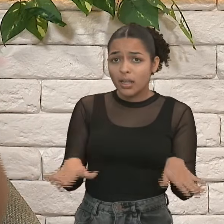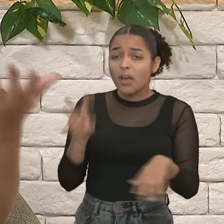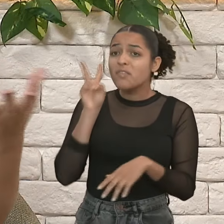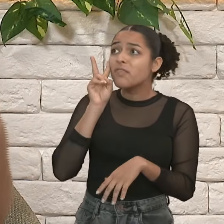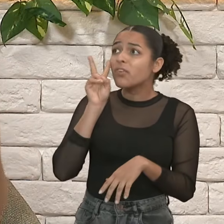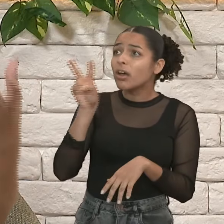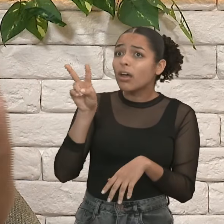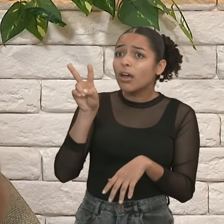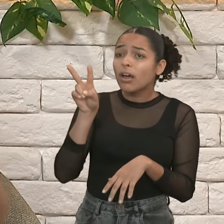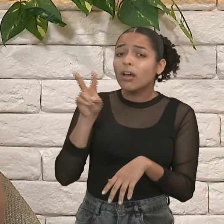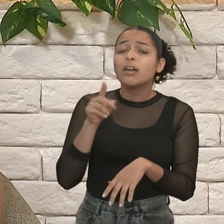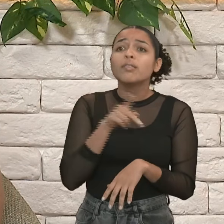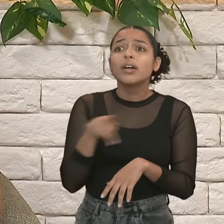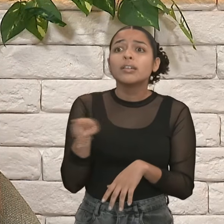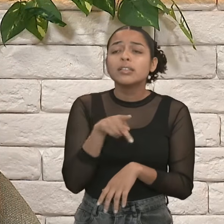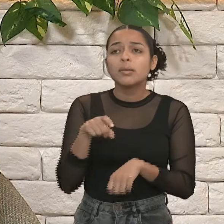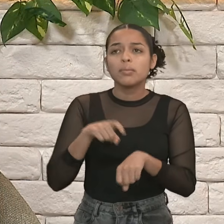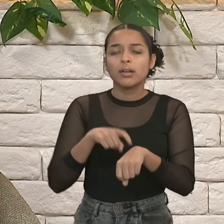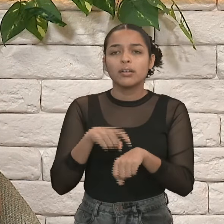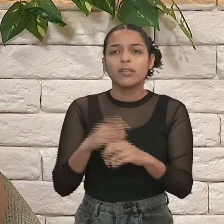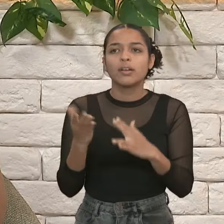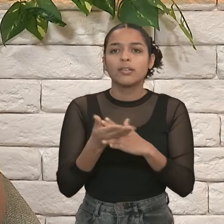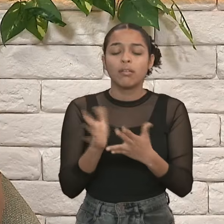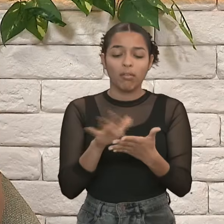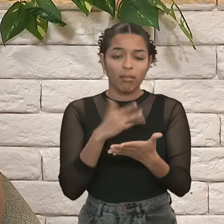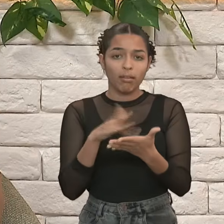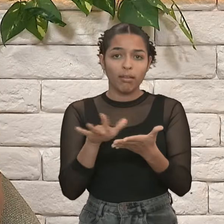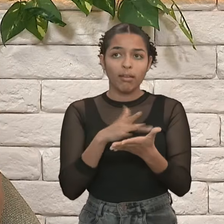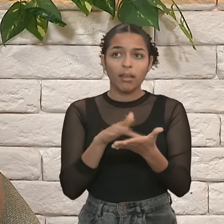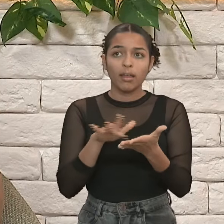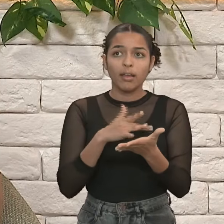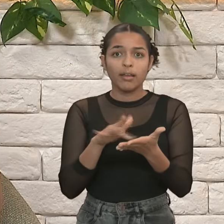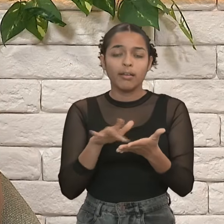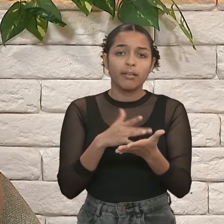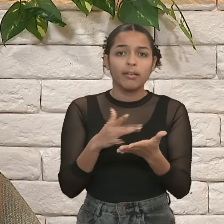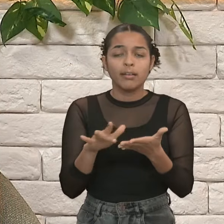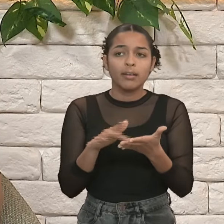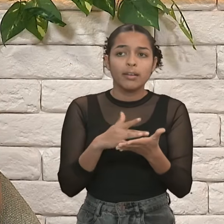quando está na atuação profissional dela, ou quando